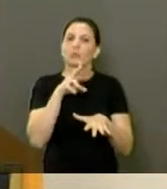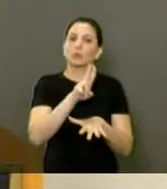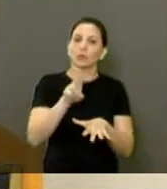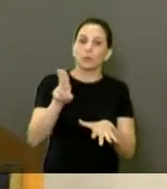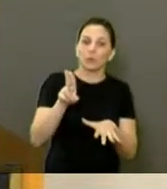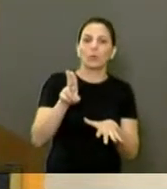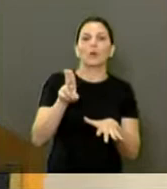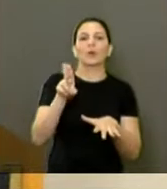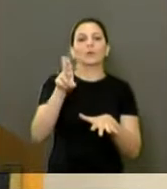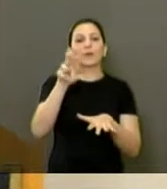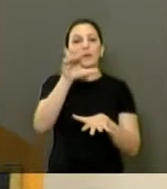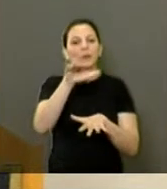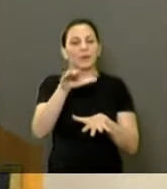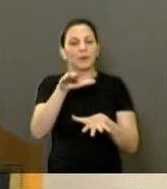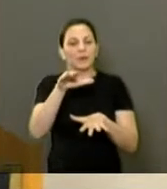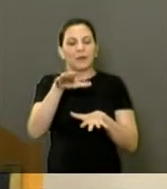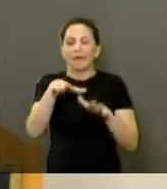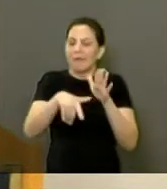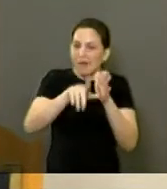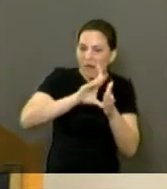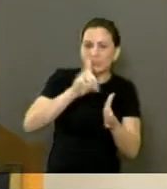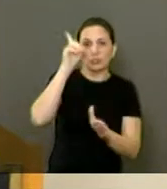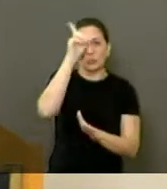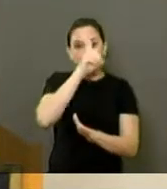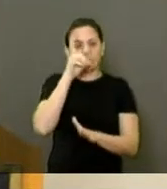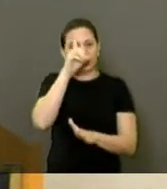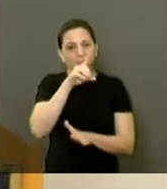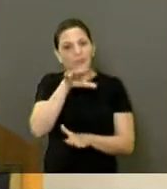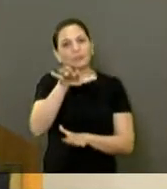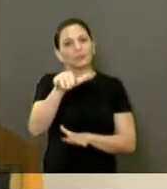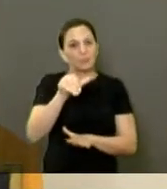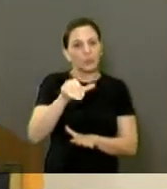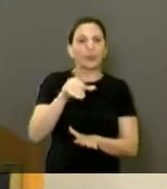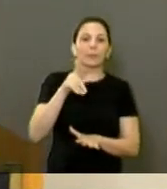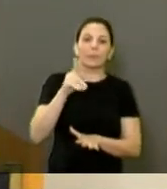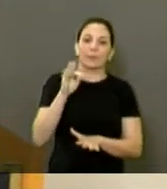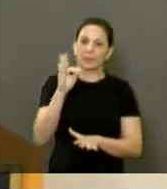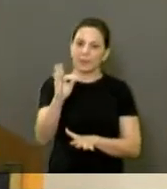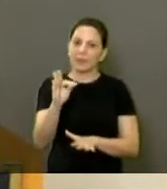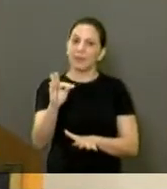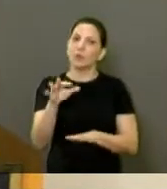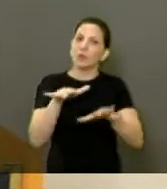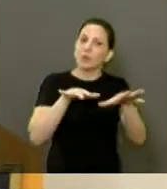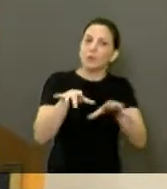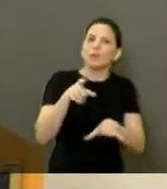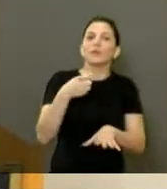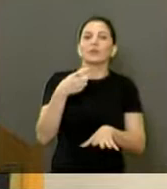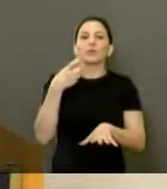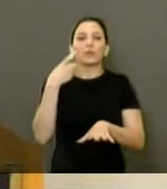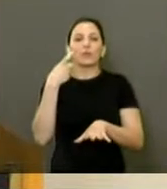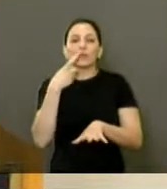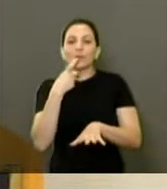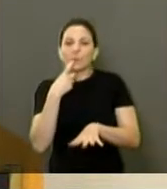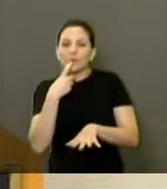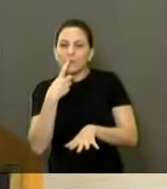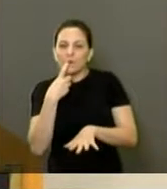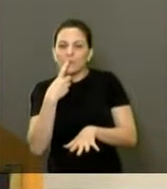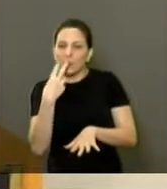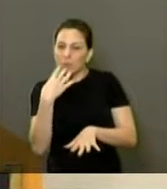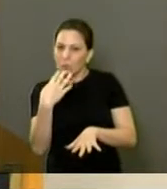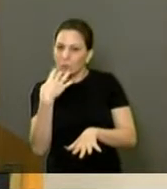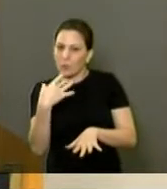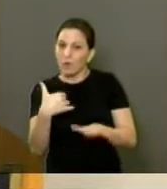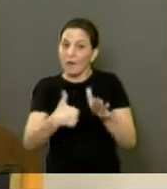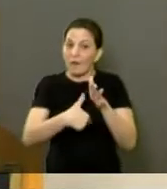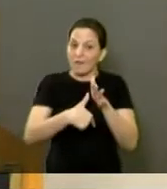pelo PT, pela CUT, pelo MST, que foi o Movimento Vermelho, um movimento